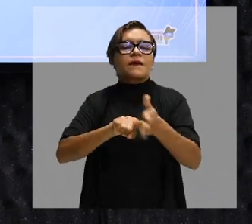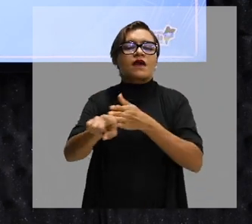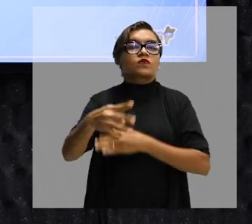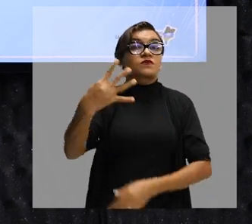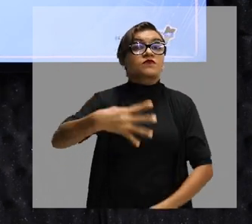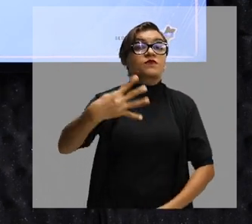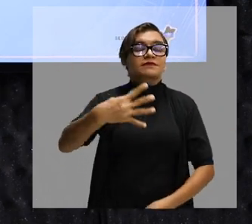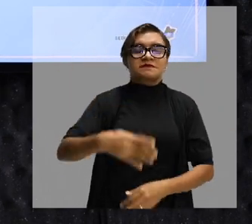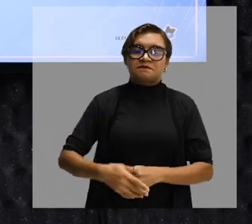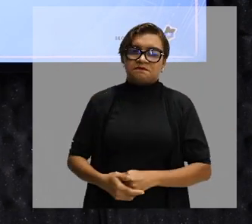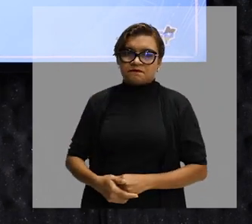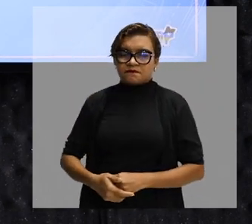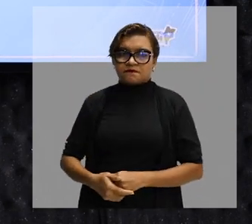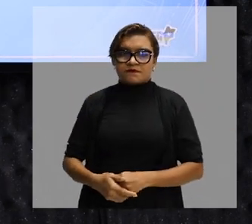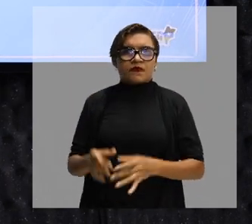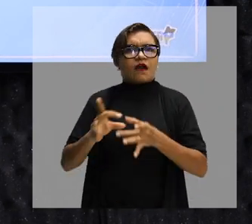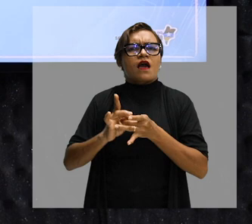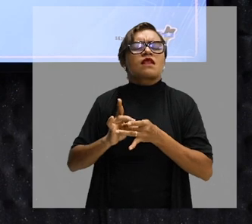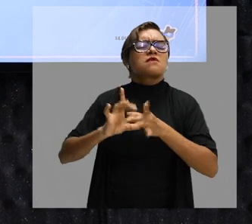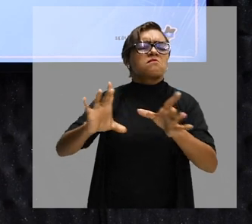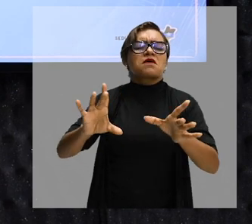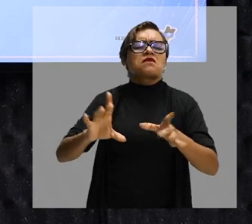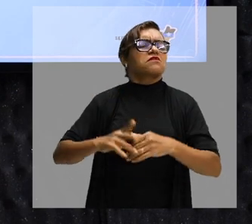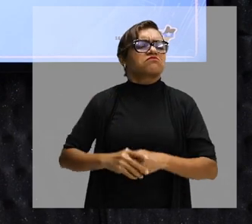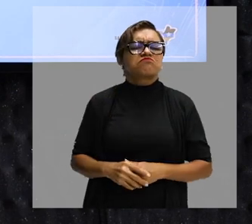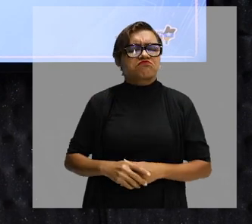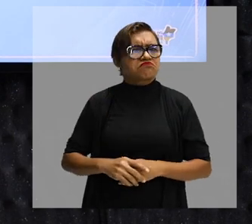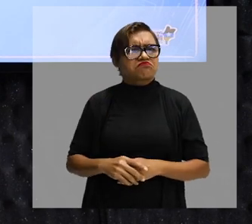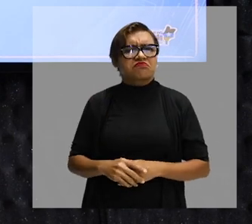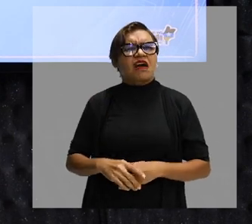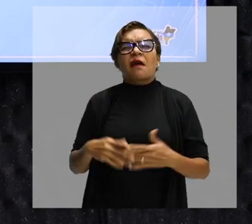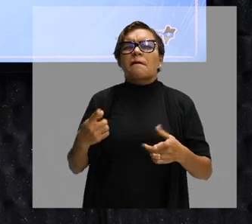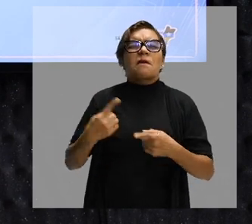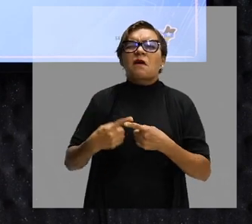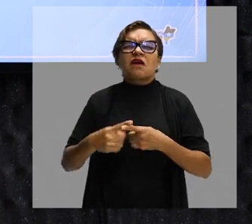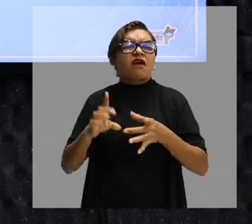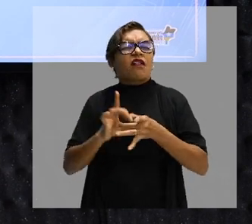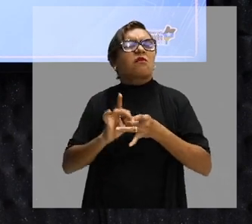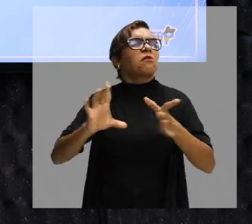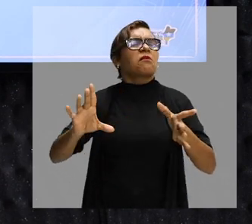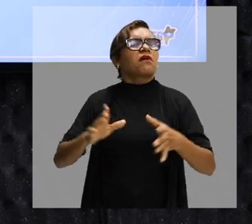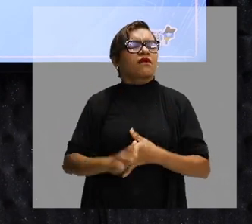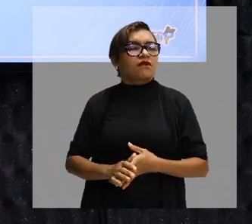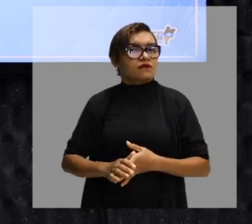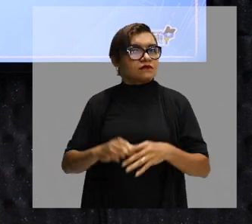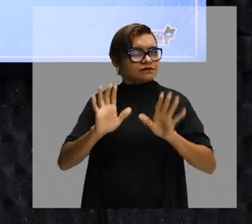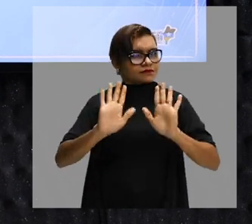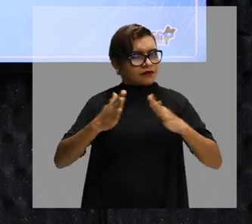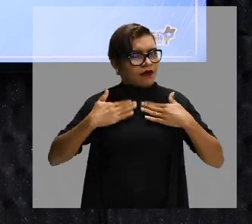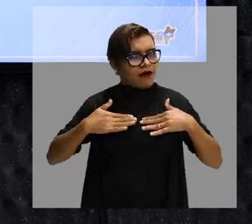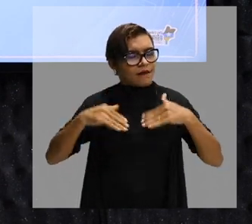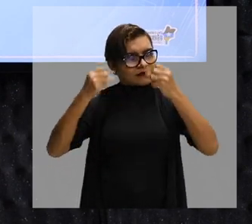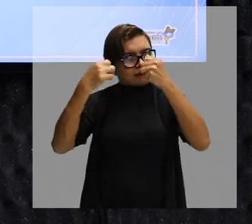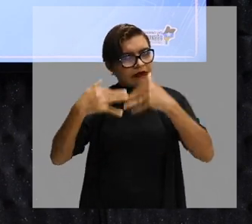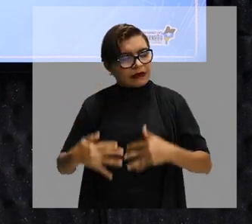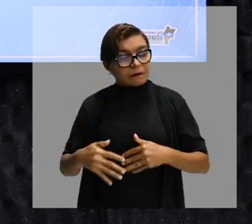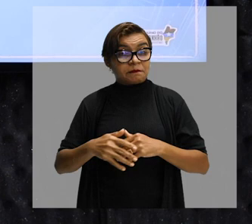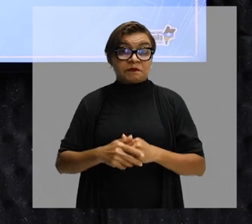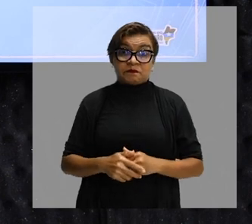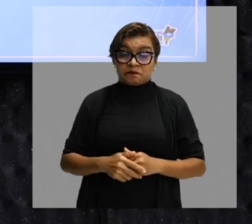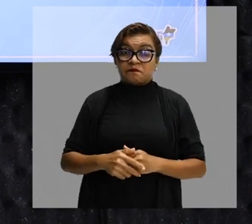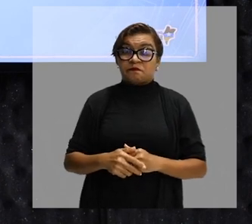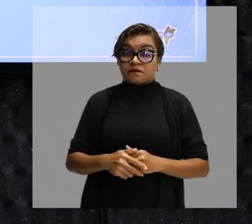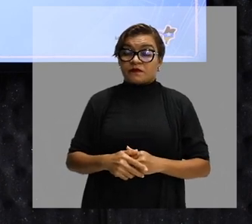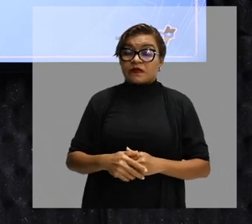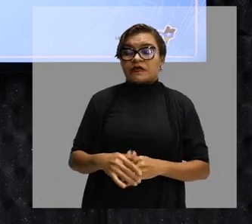questão. O liberalismo. Aí você diz assim, professor, por que que o senhor está botando tanto liberalismo? Existe uma explicação clássica para isso. Geralmente